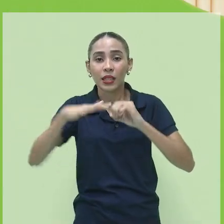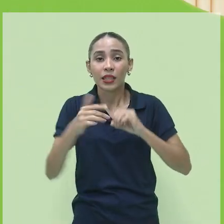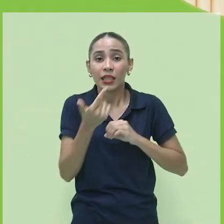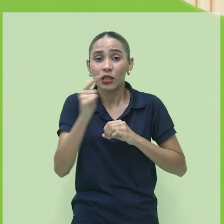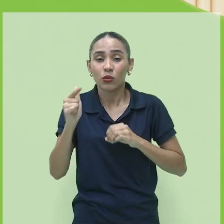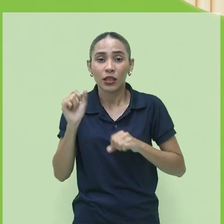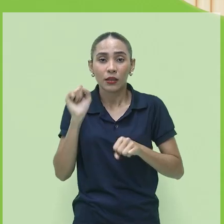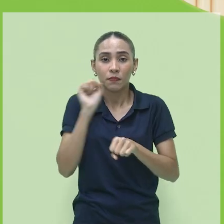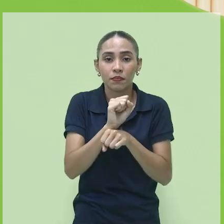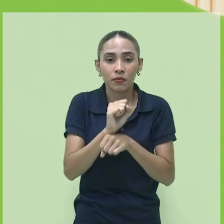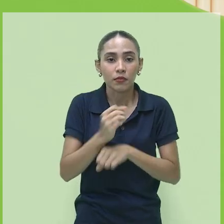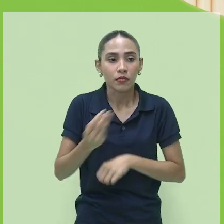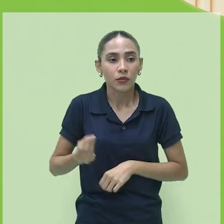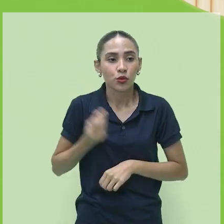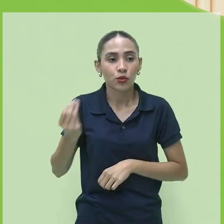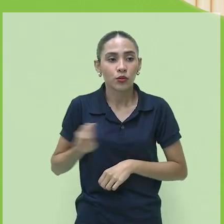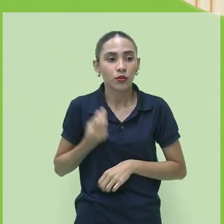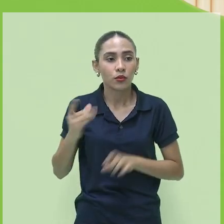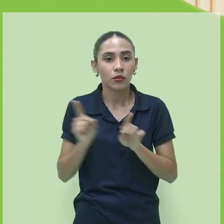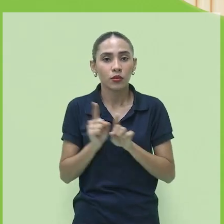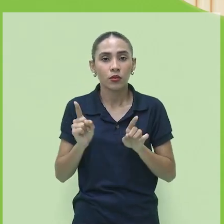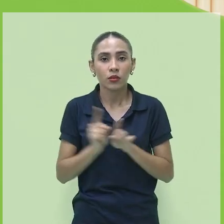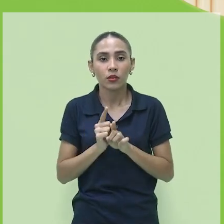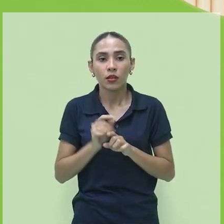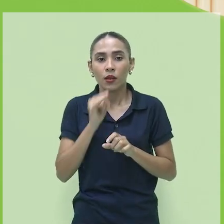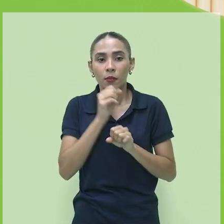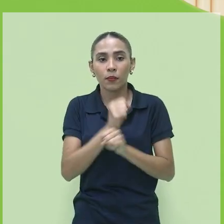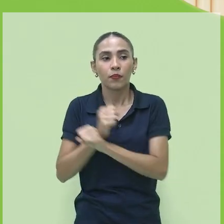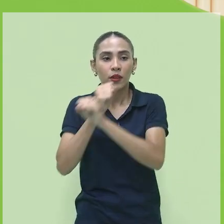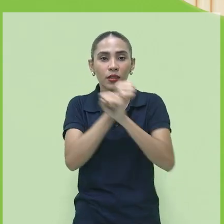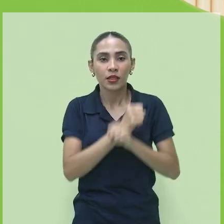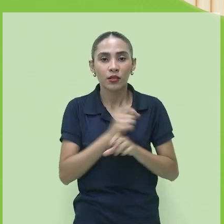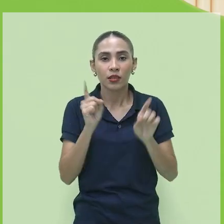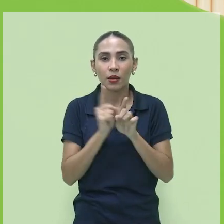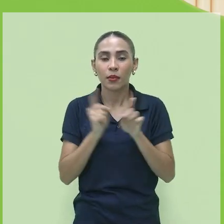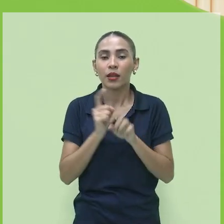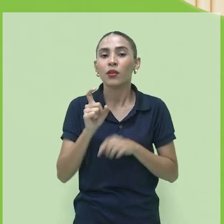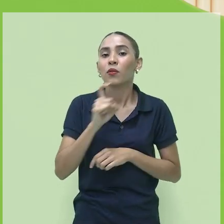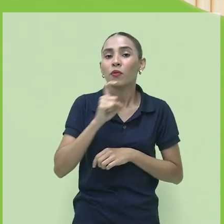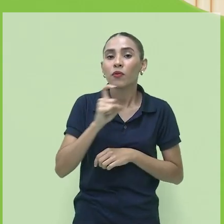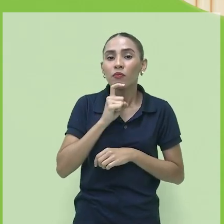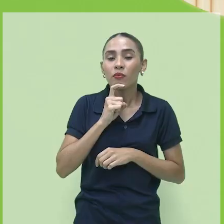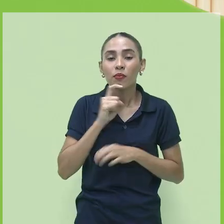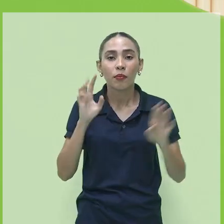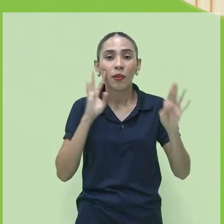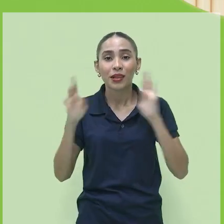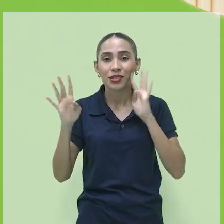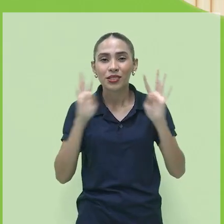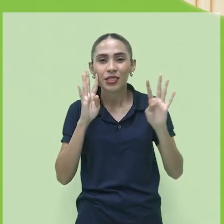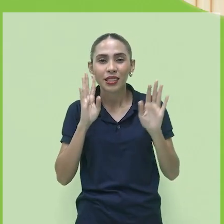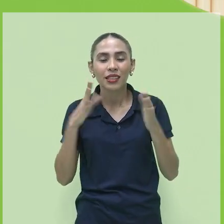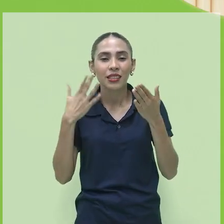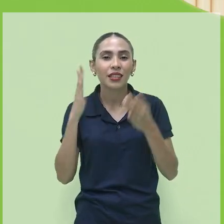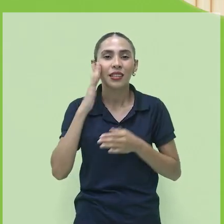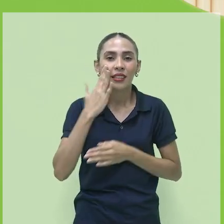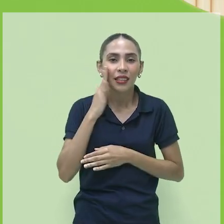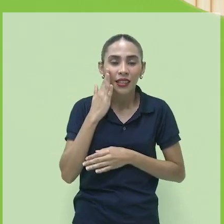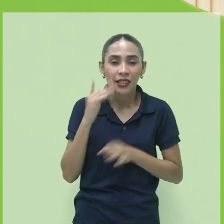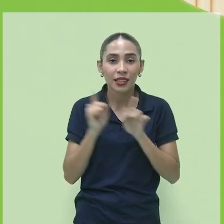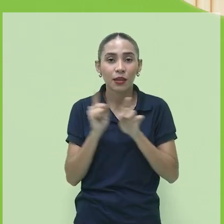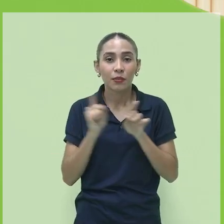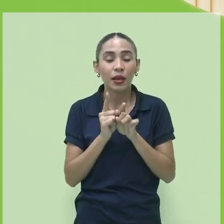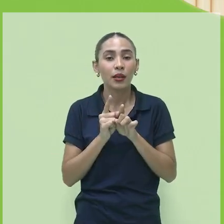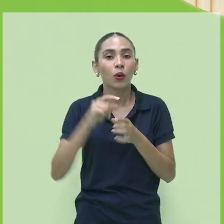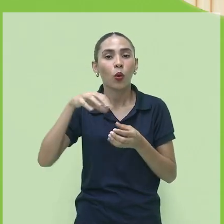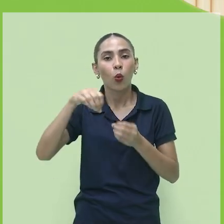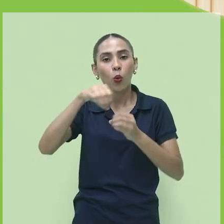podem ter vida embaixo da superfície, protegida do frio. Imagina só a gente tentar